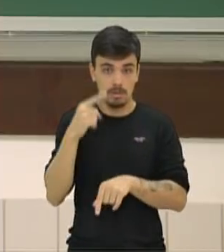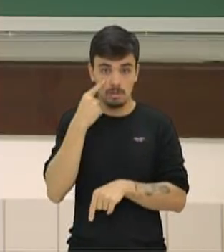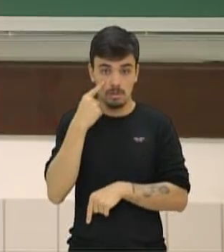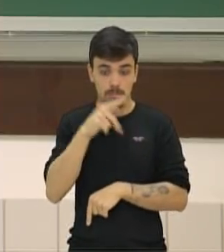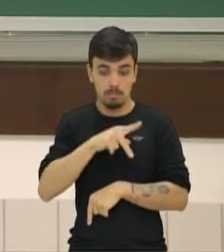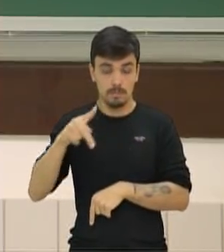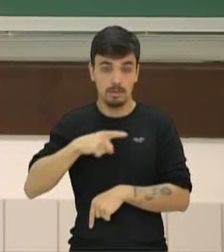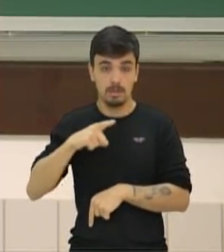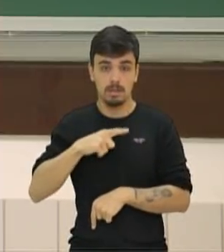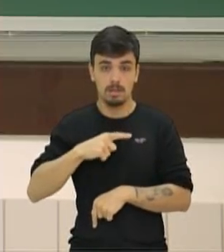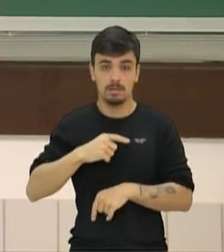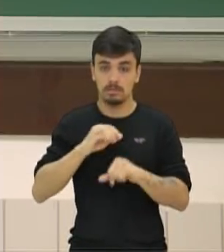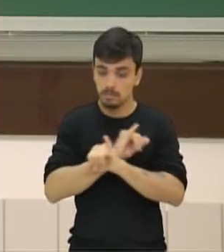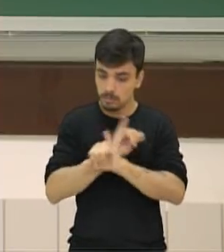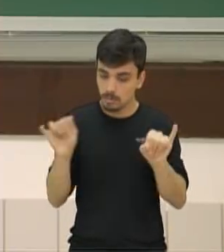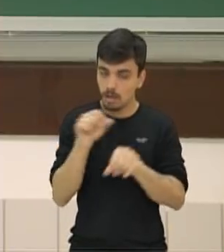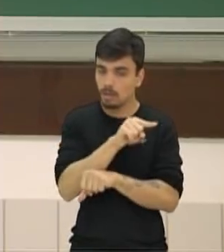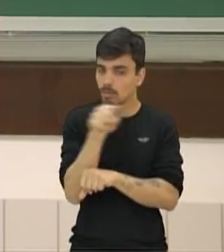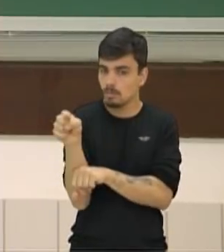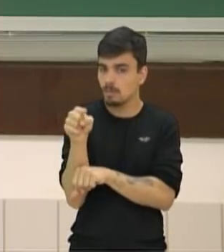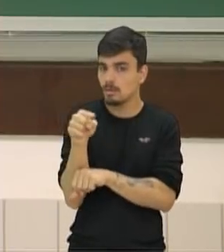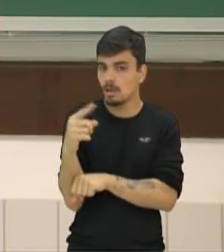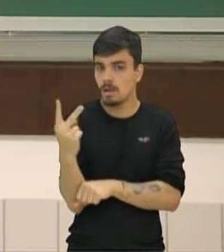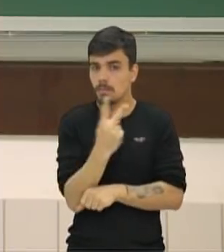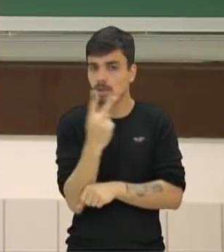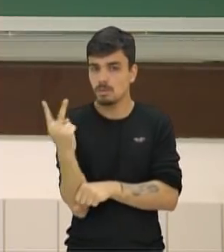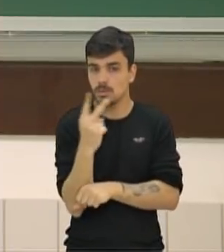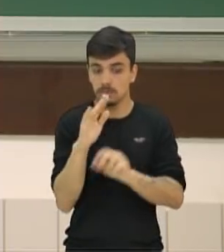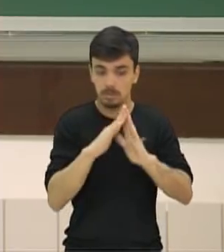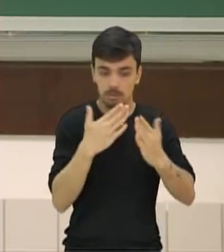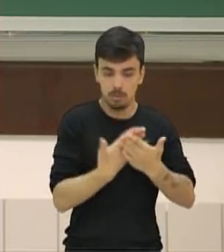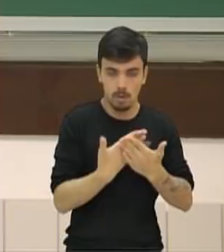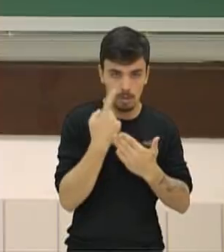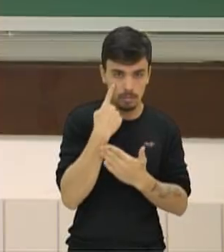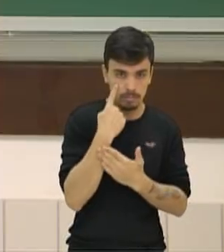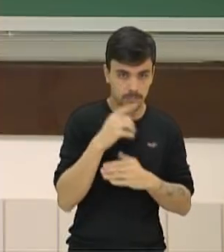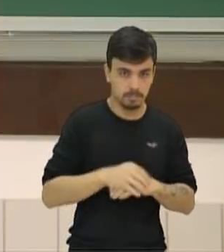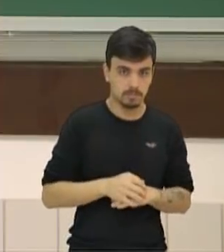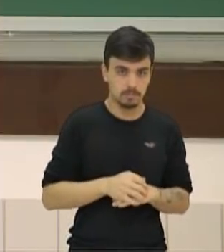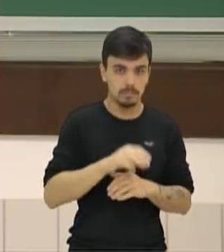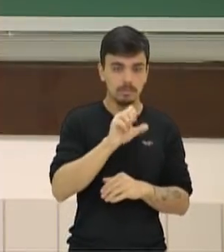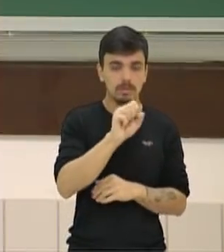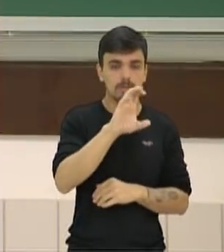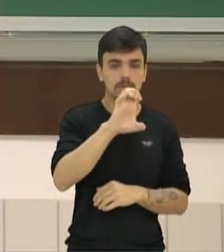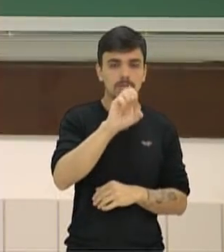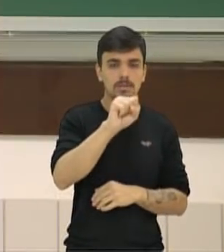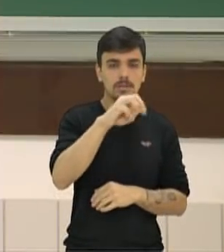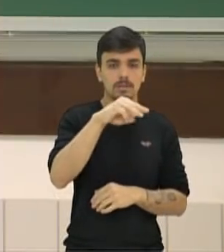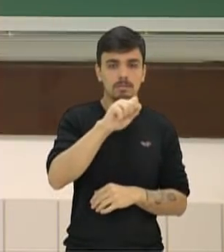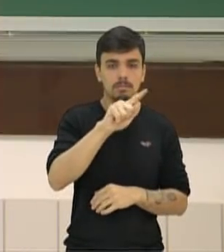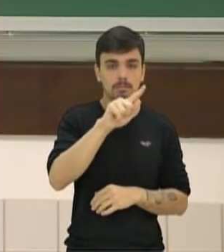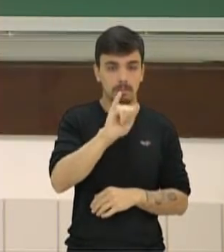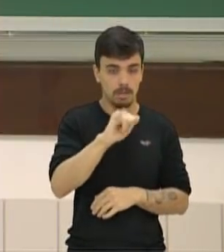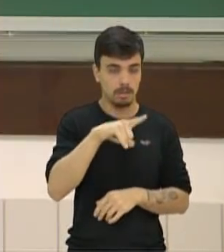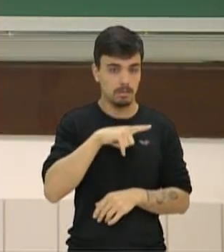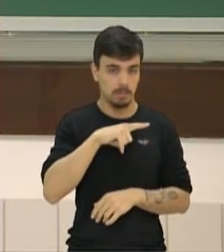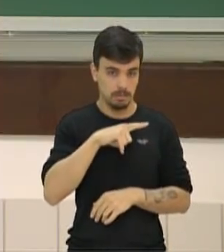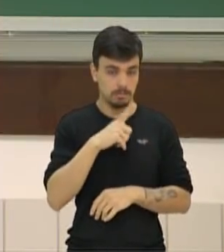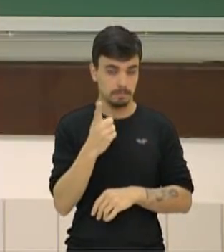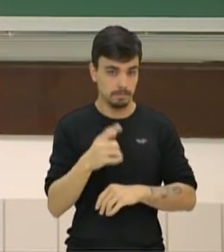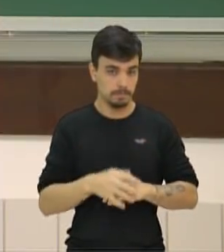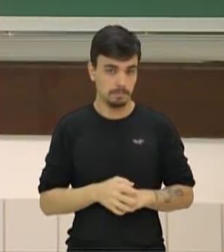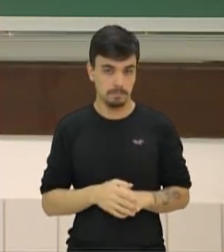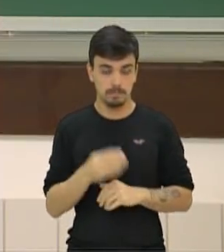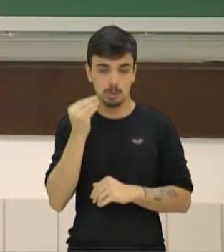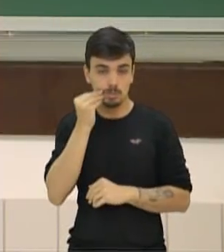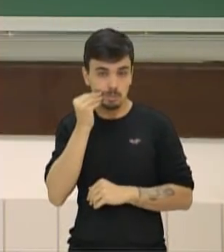um recadinho aqui, né? Para 2 colégios, tá? Então, o SESMAG, ali do Bigorrilho,